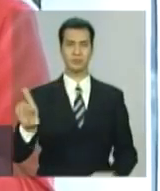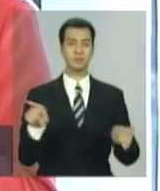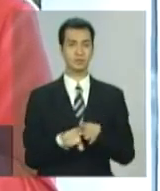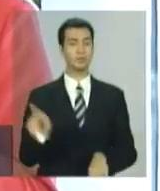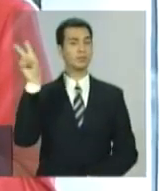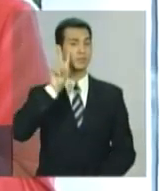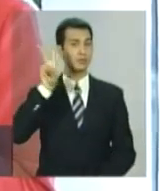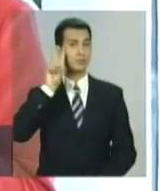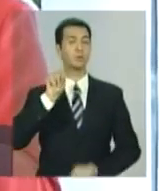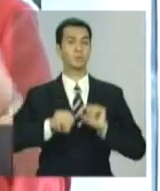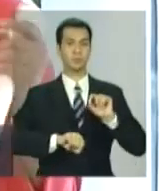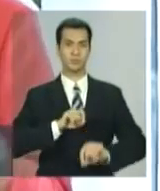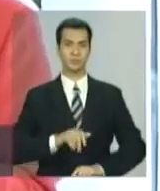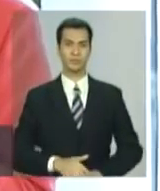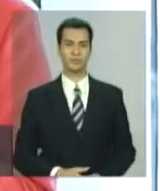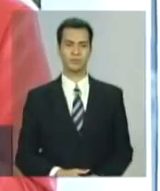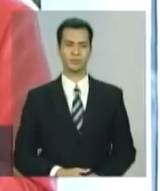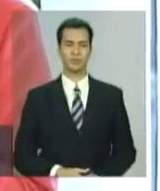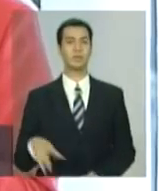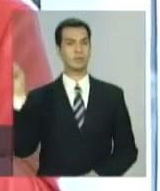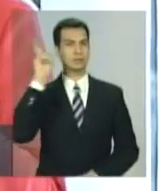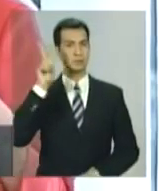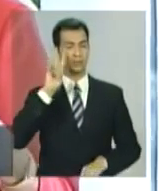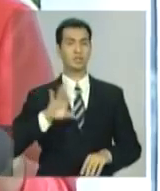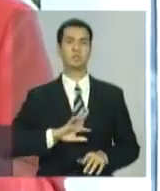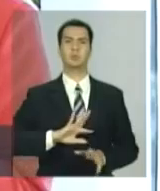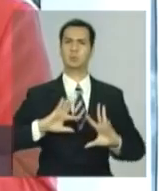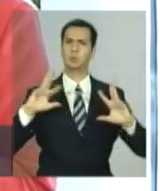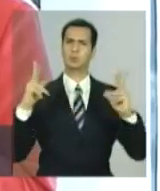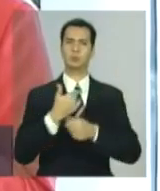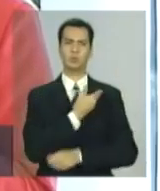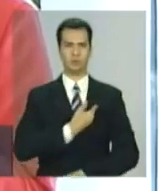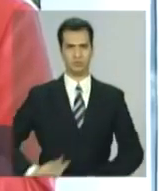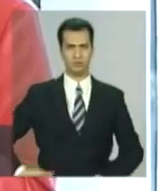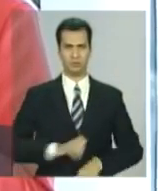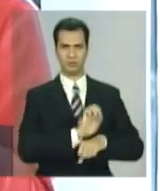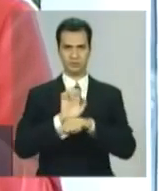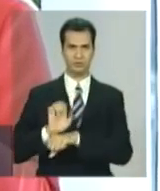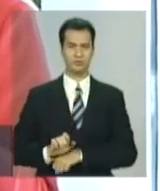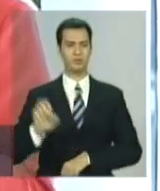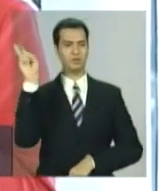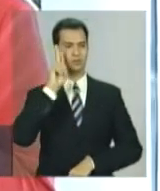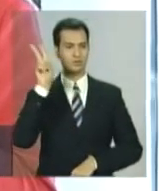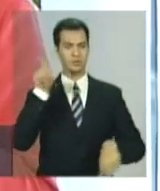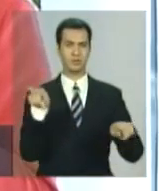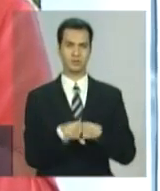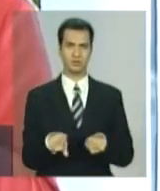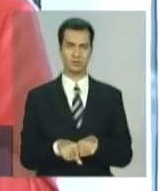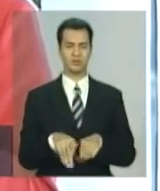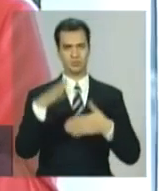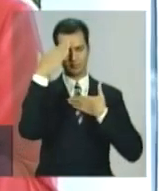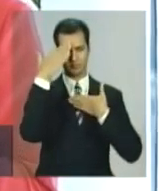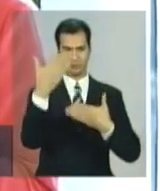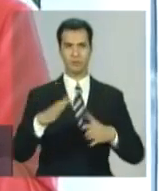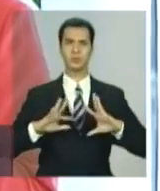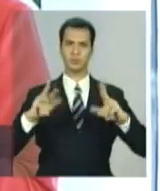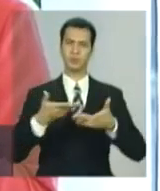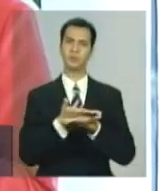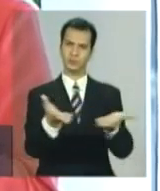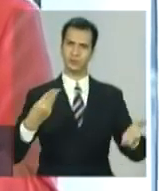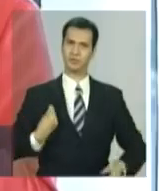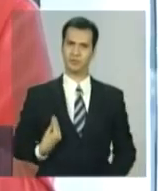lembrar também todos os outros governadores que assinaram programa como este aqui. Muito obrigado a todos